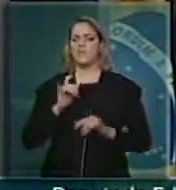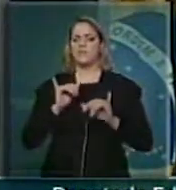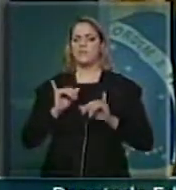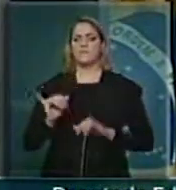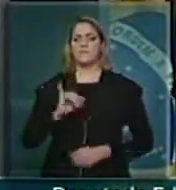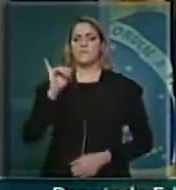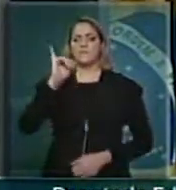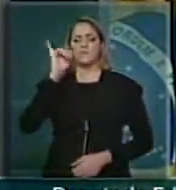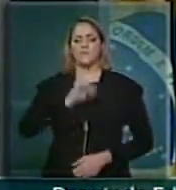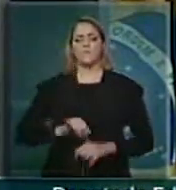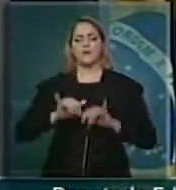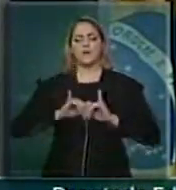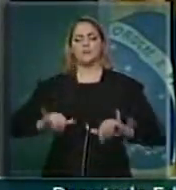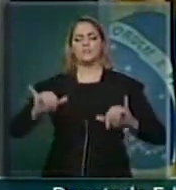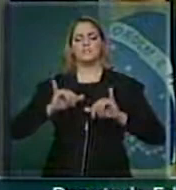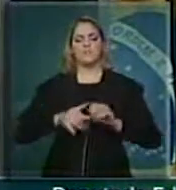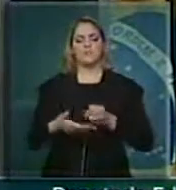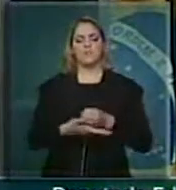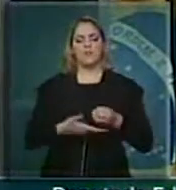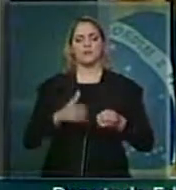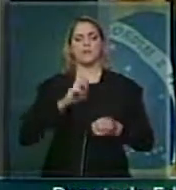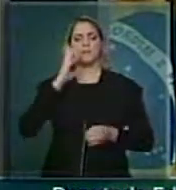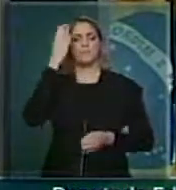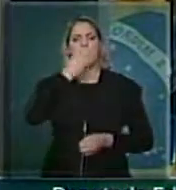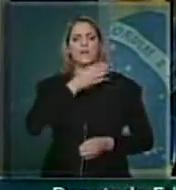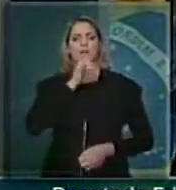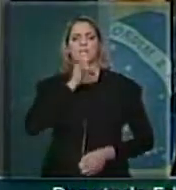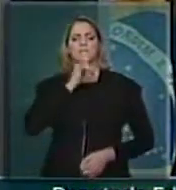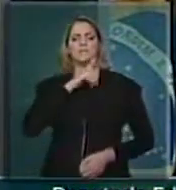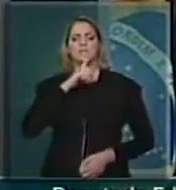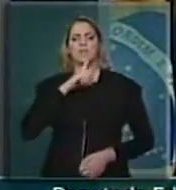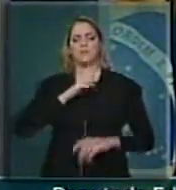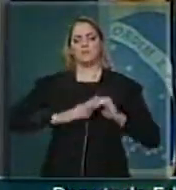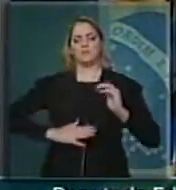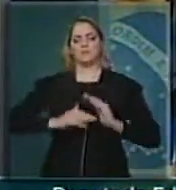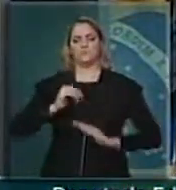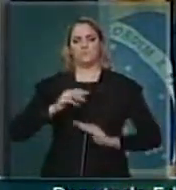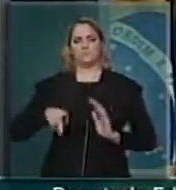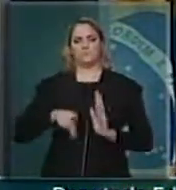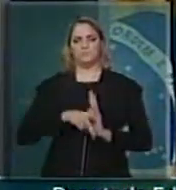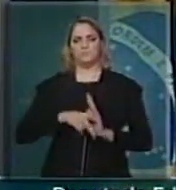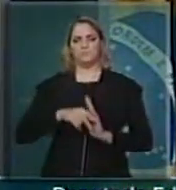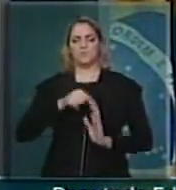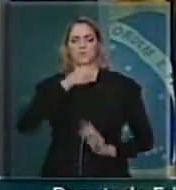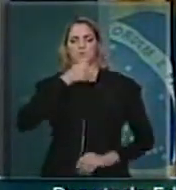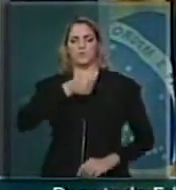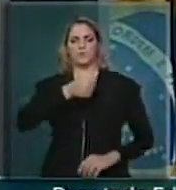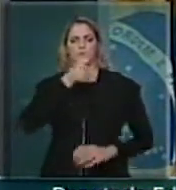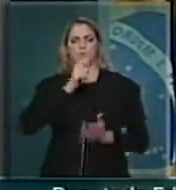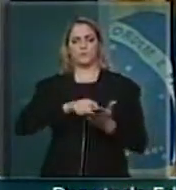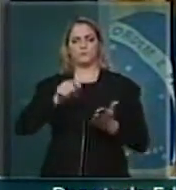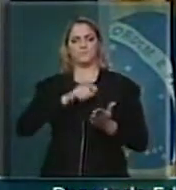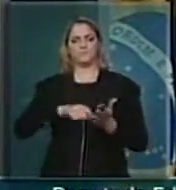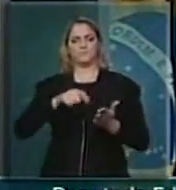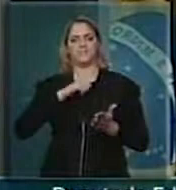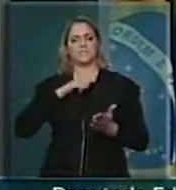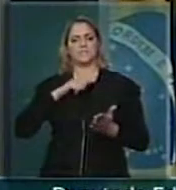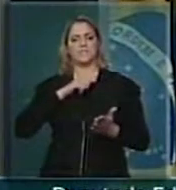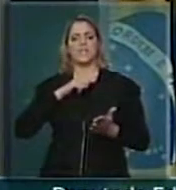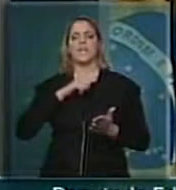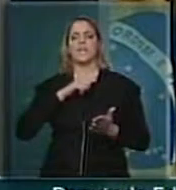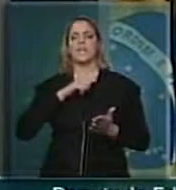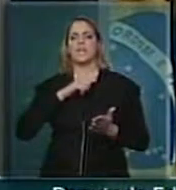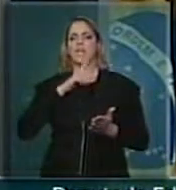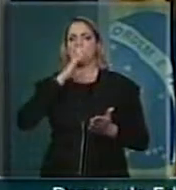Uma delas, inclusive, com os profissionais do jornal, expondo, inclusive, sua vida, sua integridade